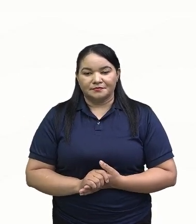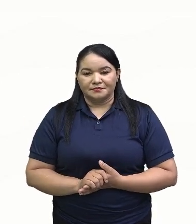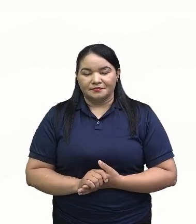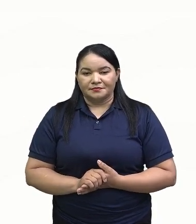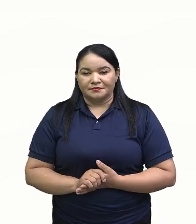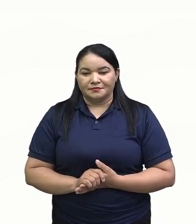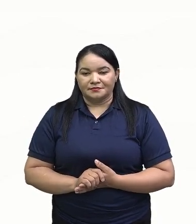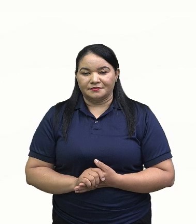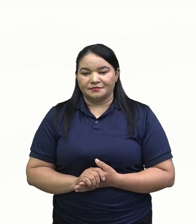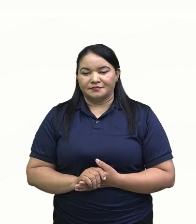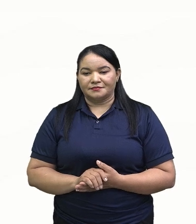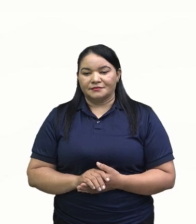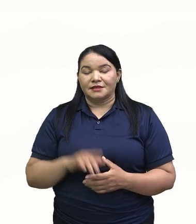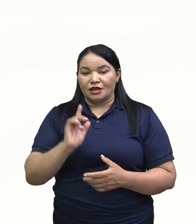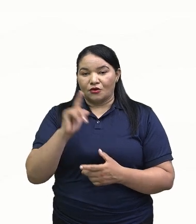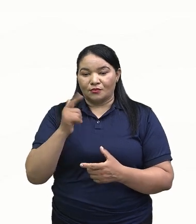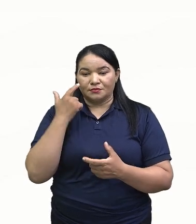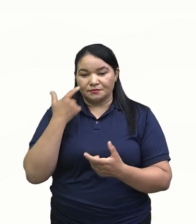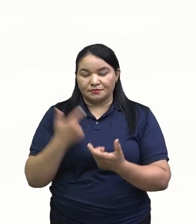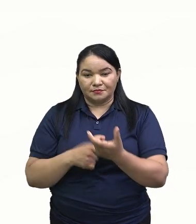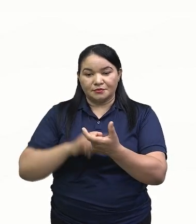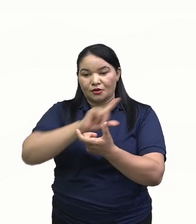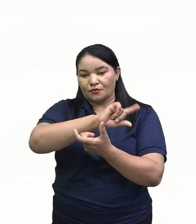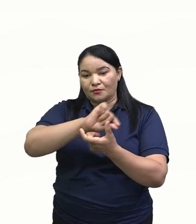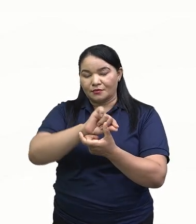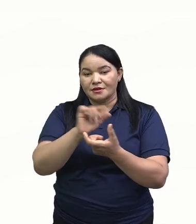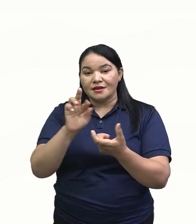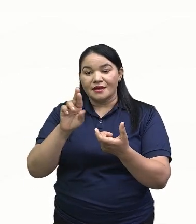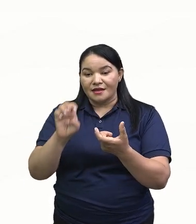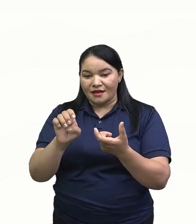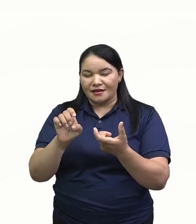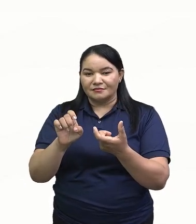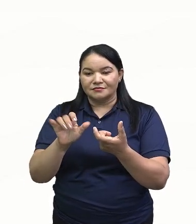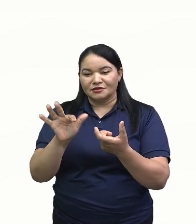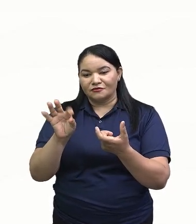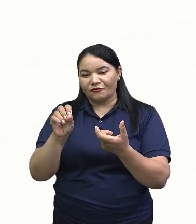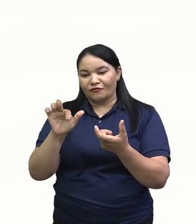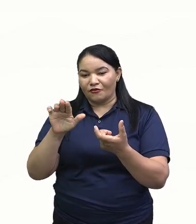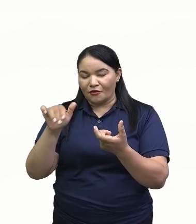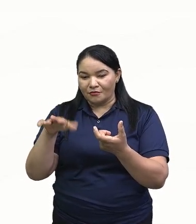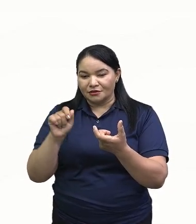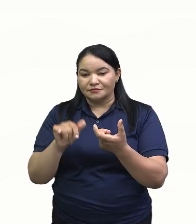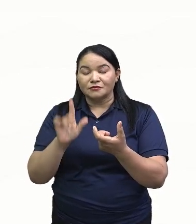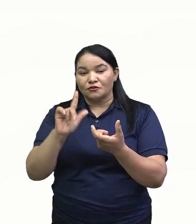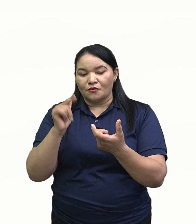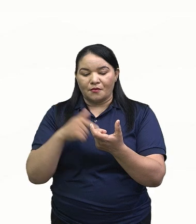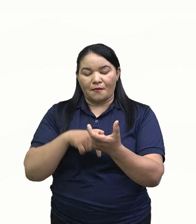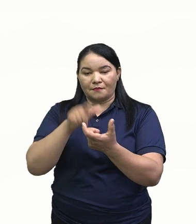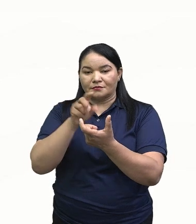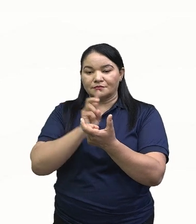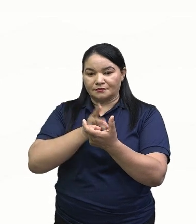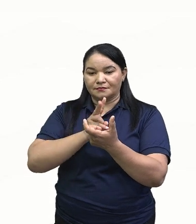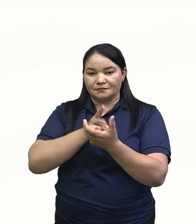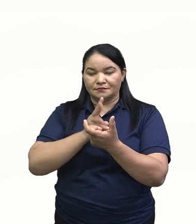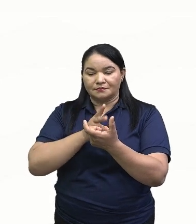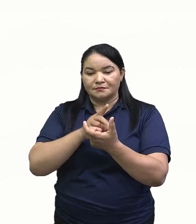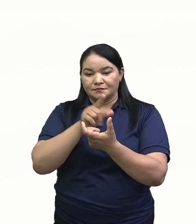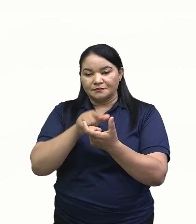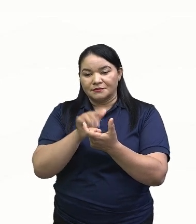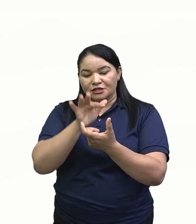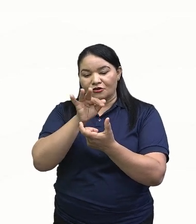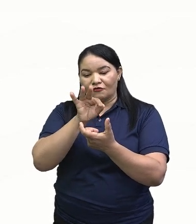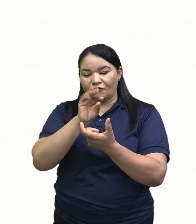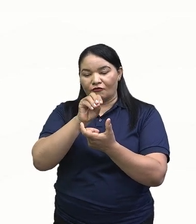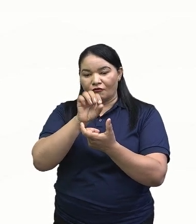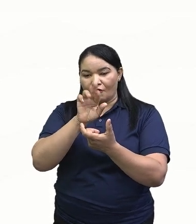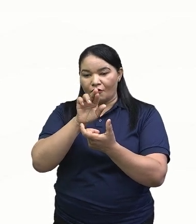né? Reforma. Perceberam? Então, o radical da palavra reforma é